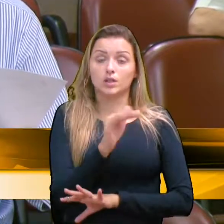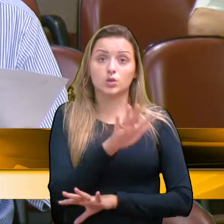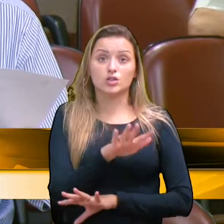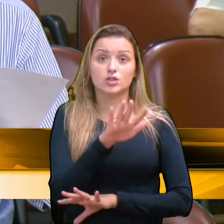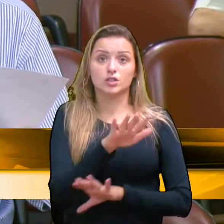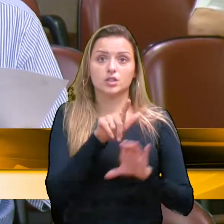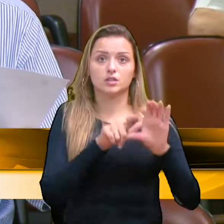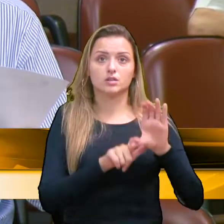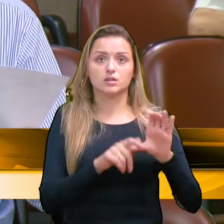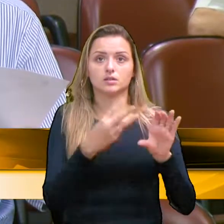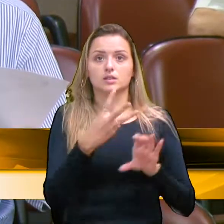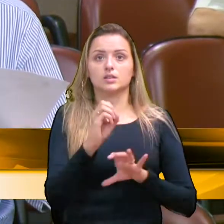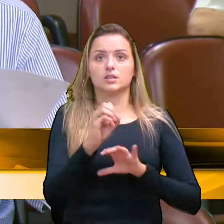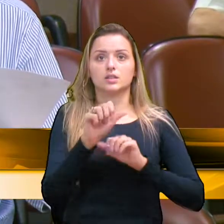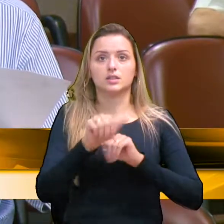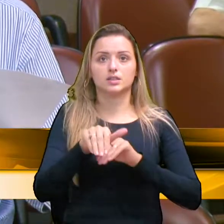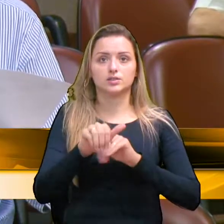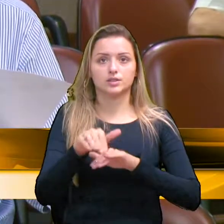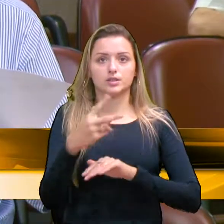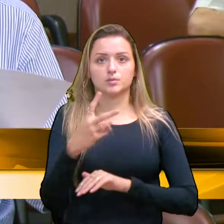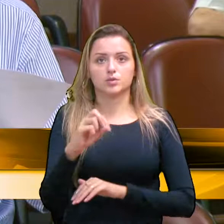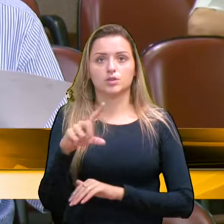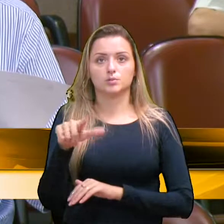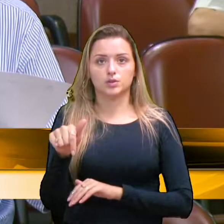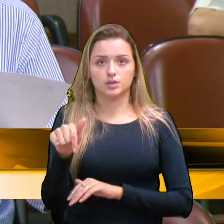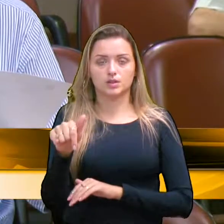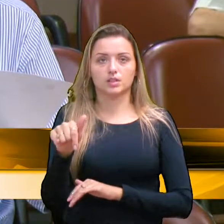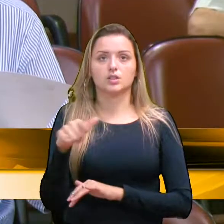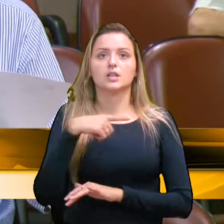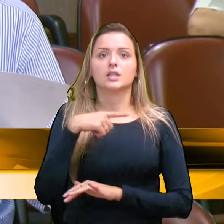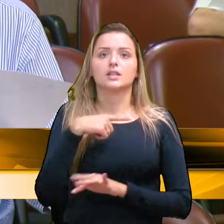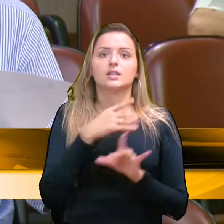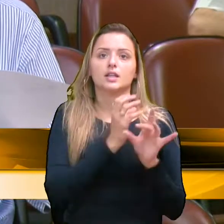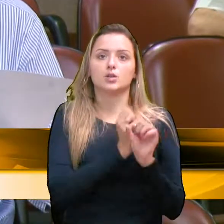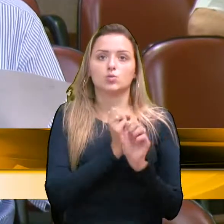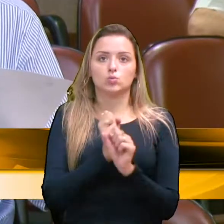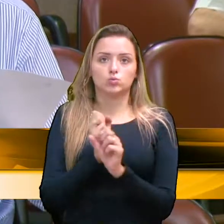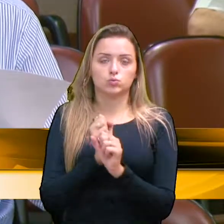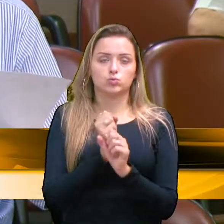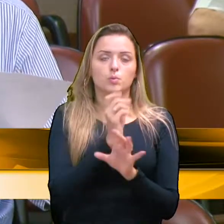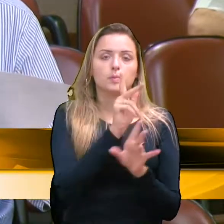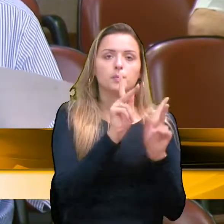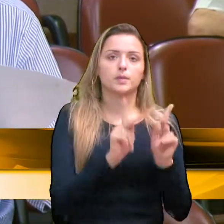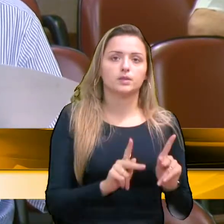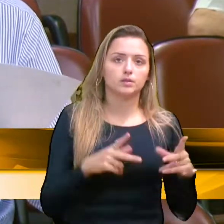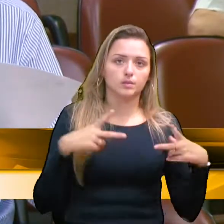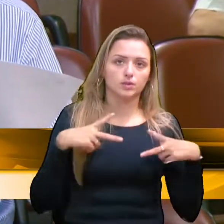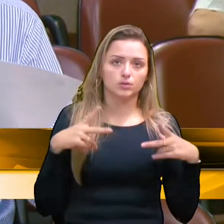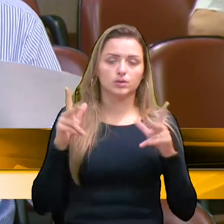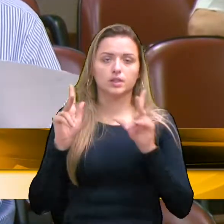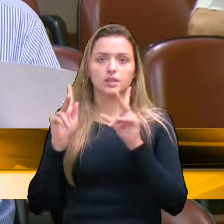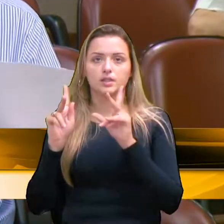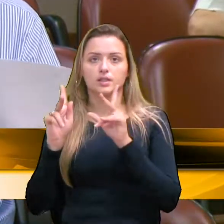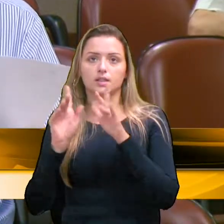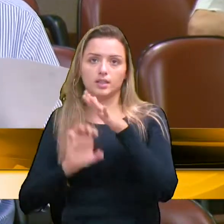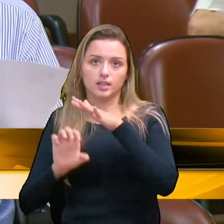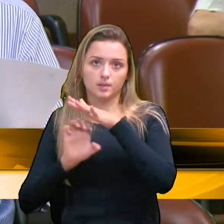ativa em 30 de setembro de 2017, individualizando o total de pessoa física e pessoa jurídica.